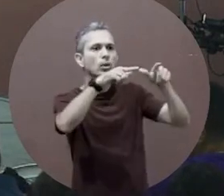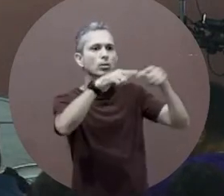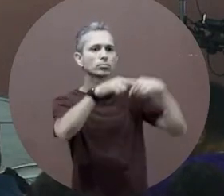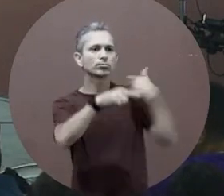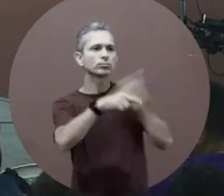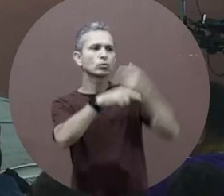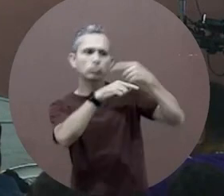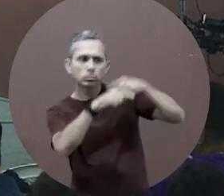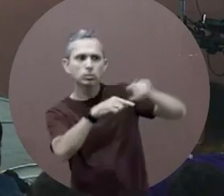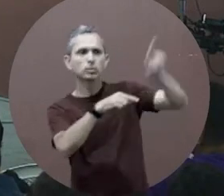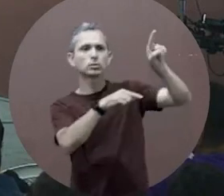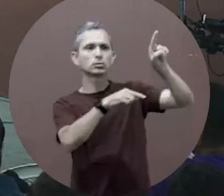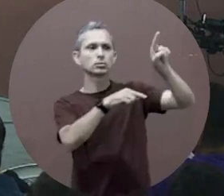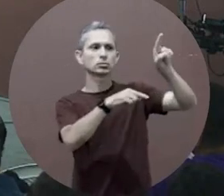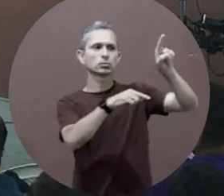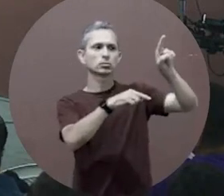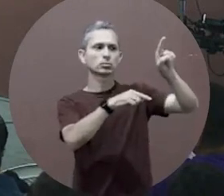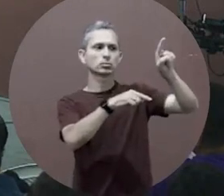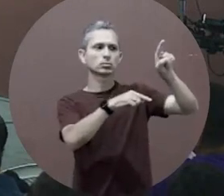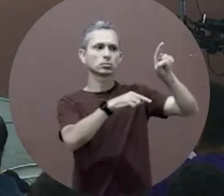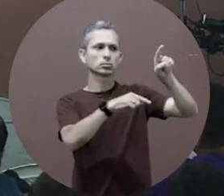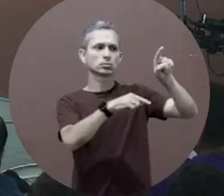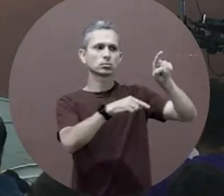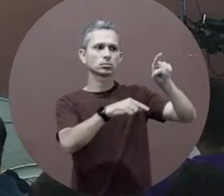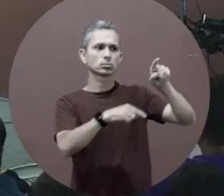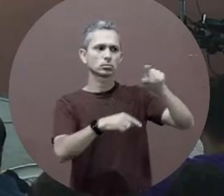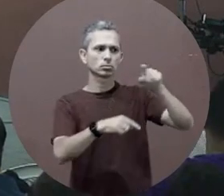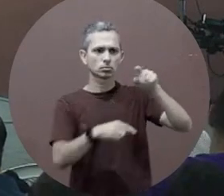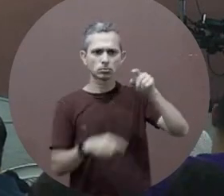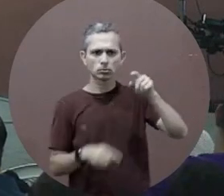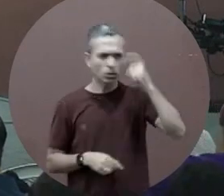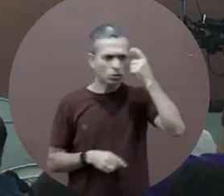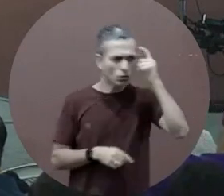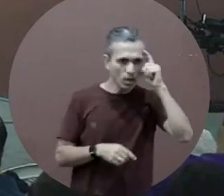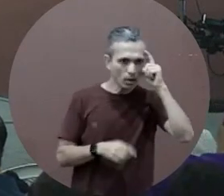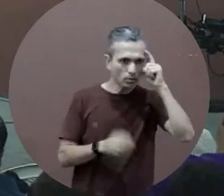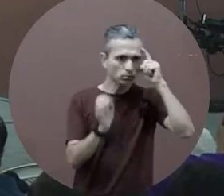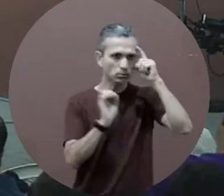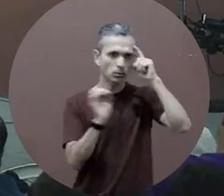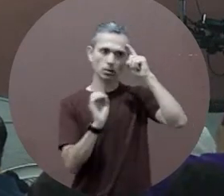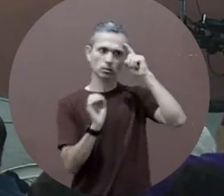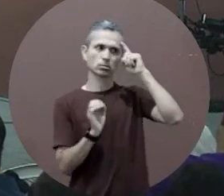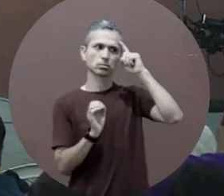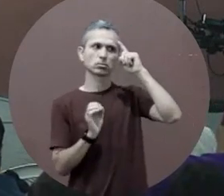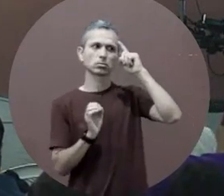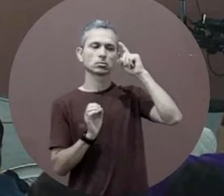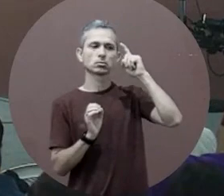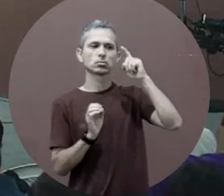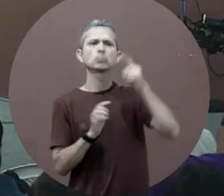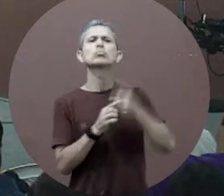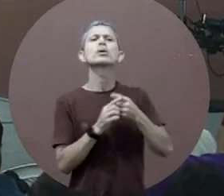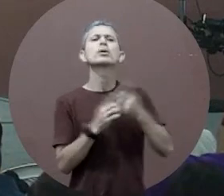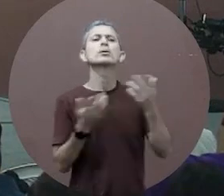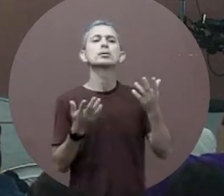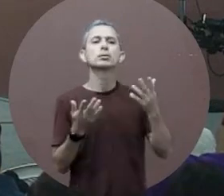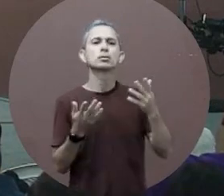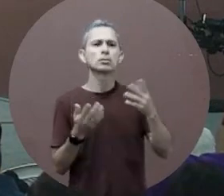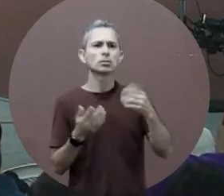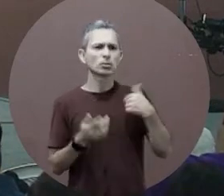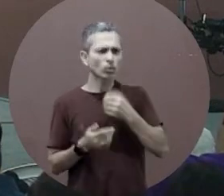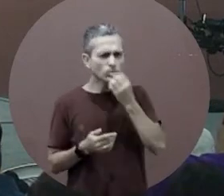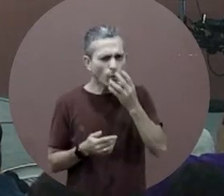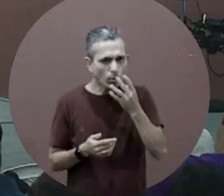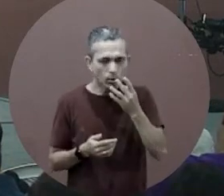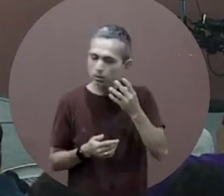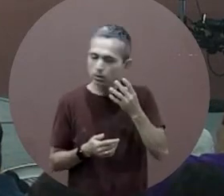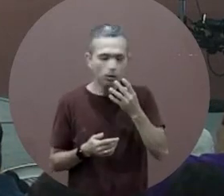sem vacilar, sem duvidar. Sabe por quê? Não é porque somos bons, é porque quem nos